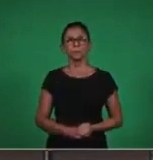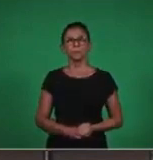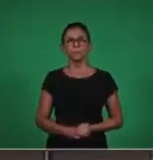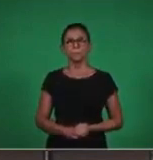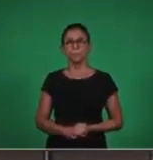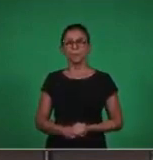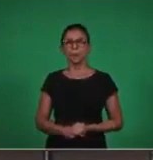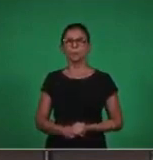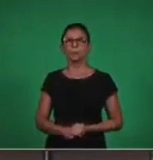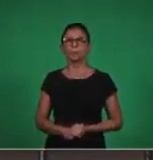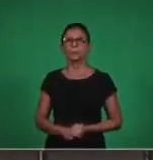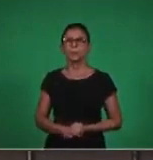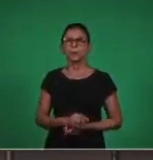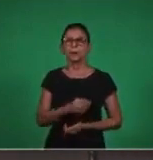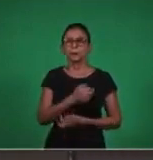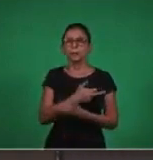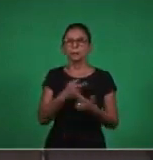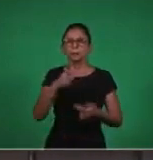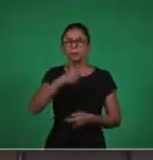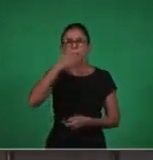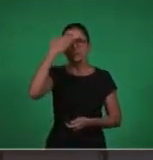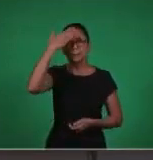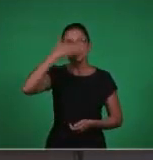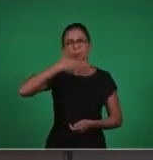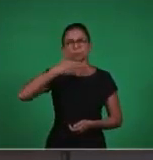viu, você não está vendo.